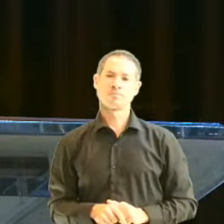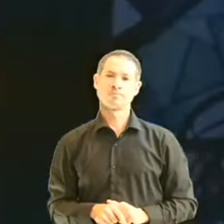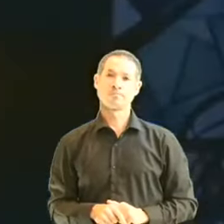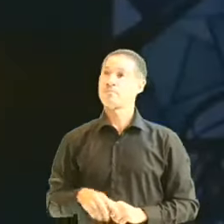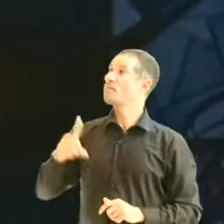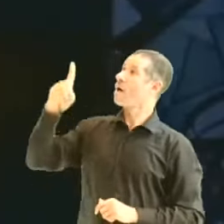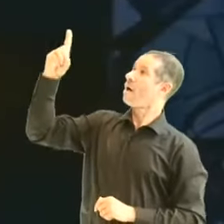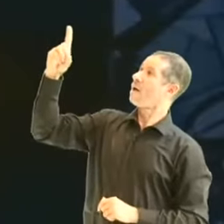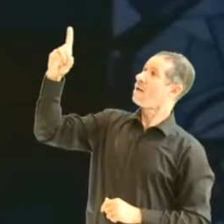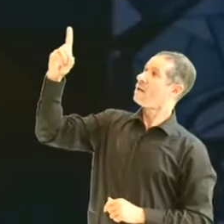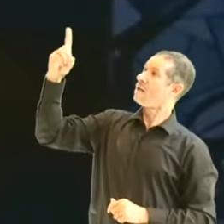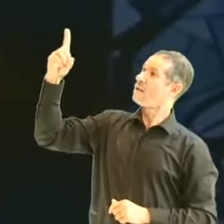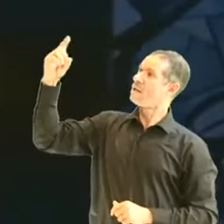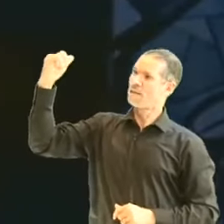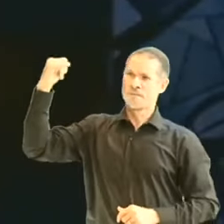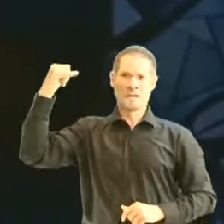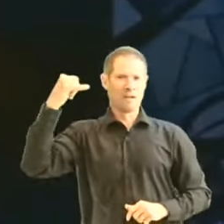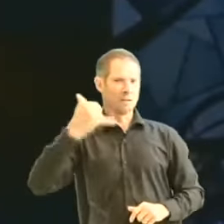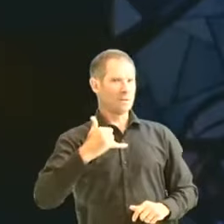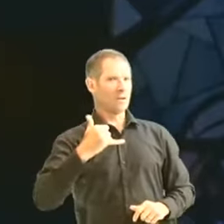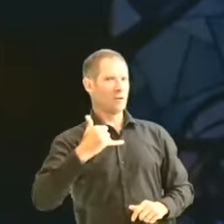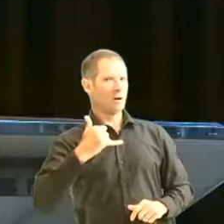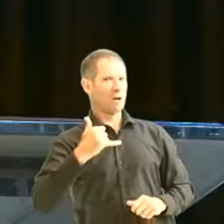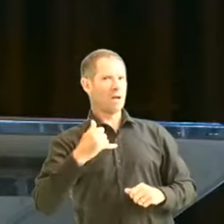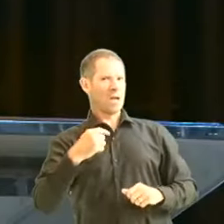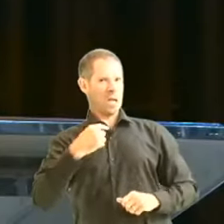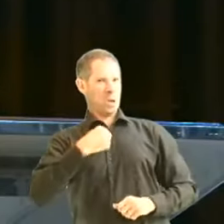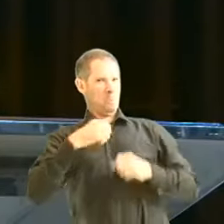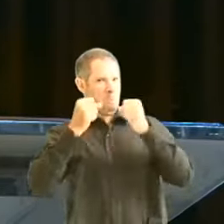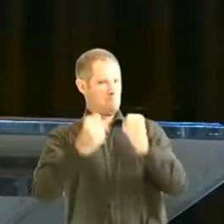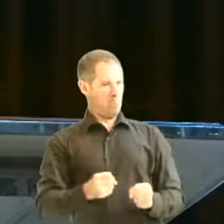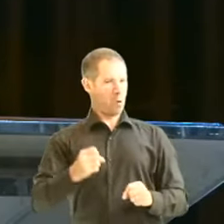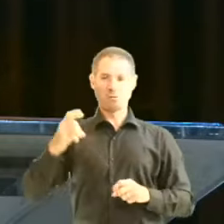Ele está dizendo, olha, eu posso mexer.